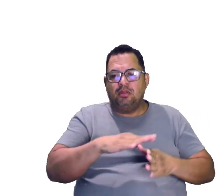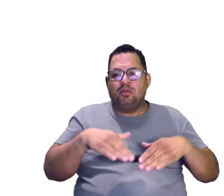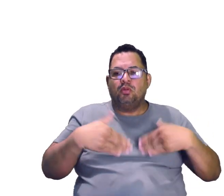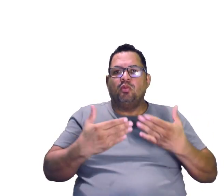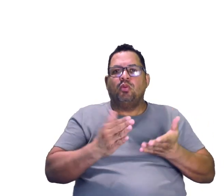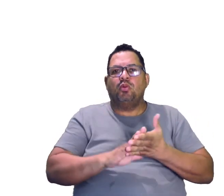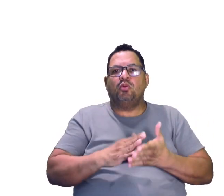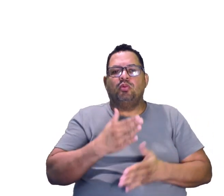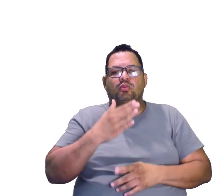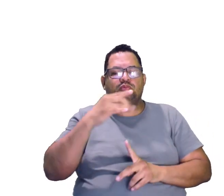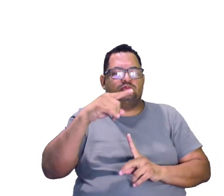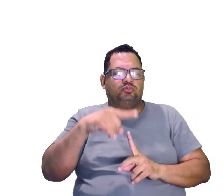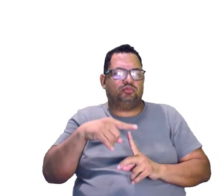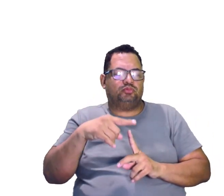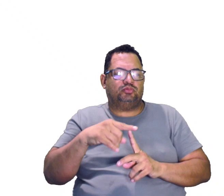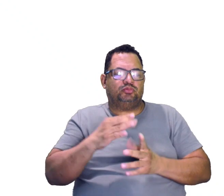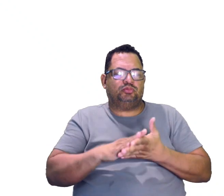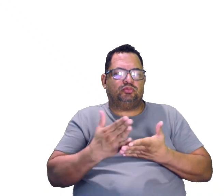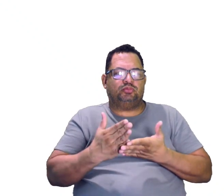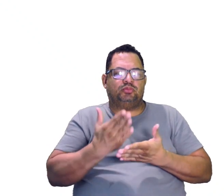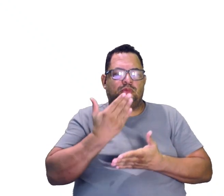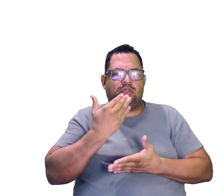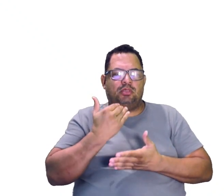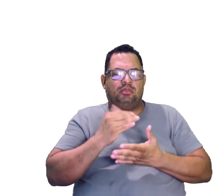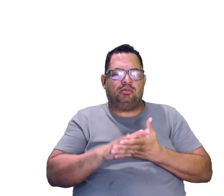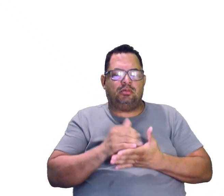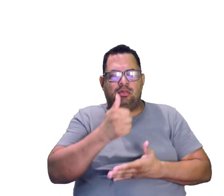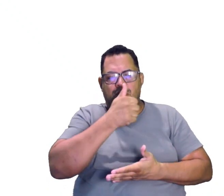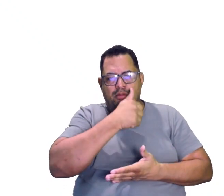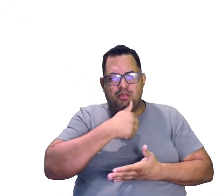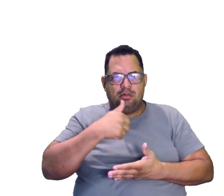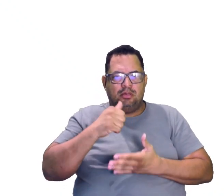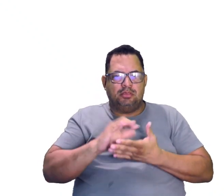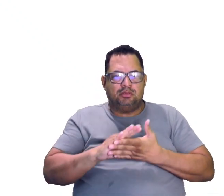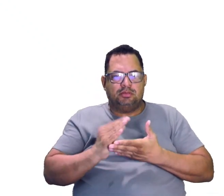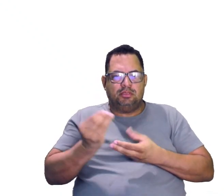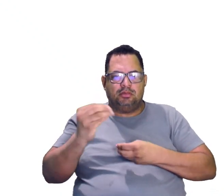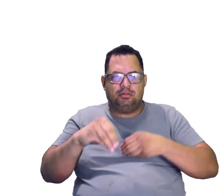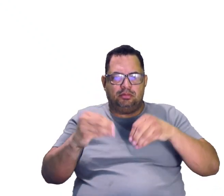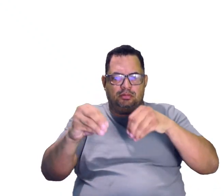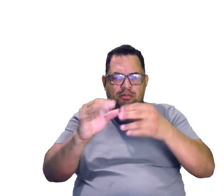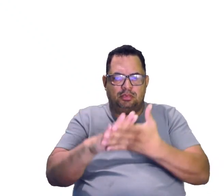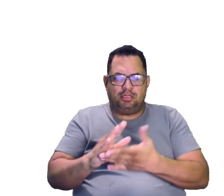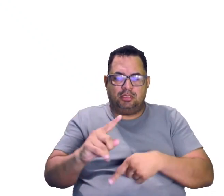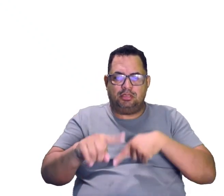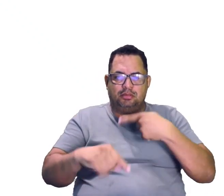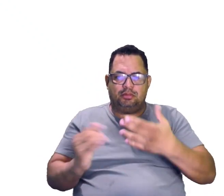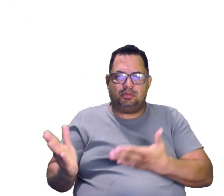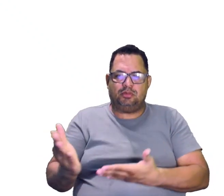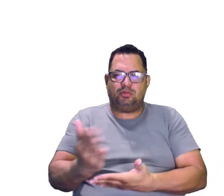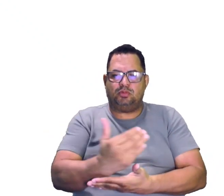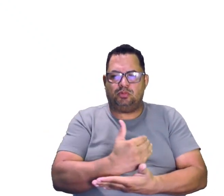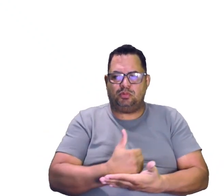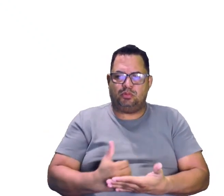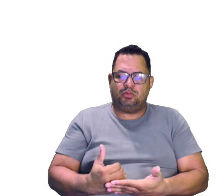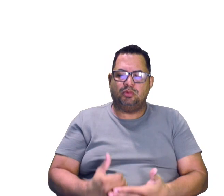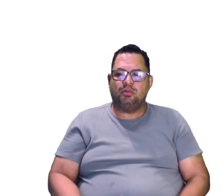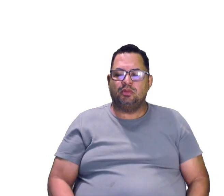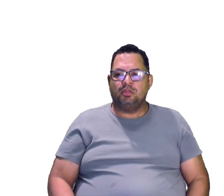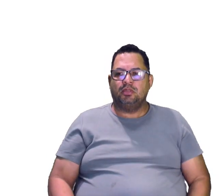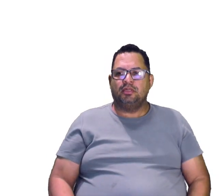de alimento é mais próspero para você, digamos assim, plantar e colher, do que em determinadas outras